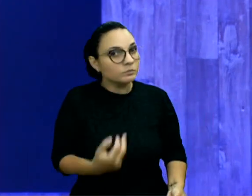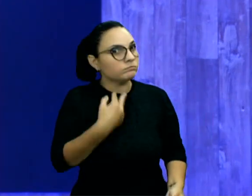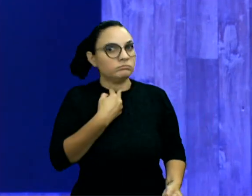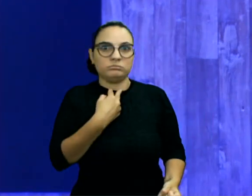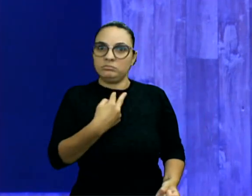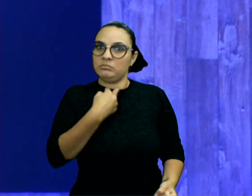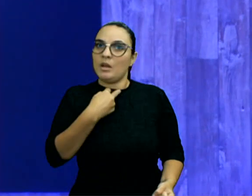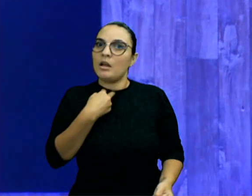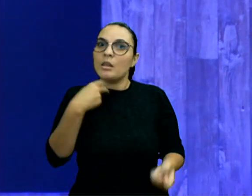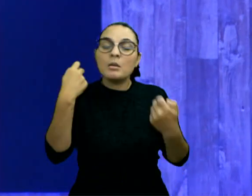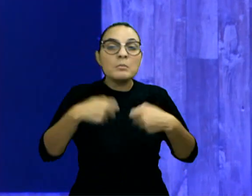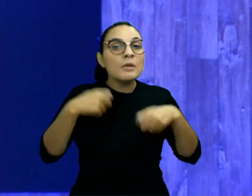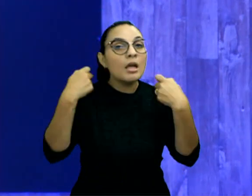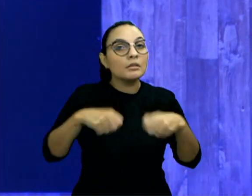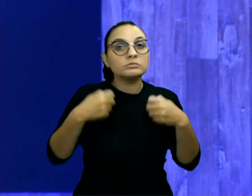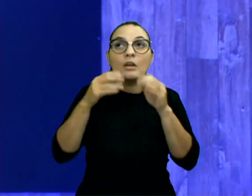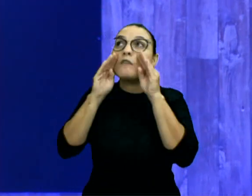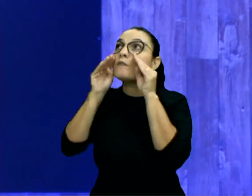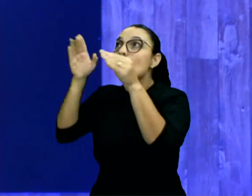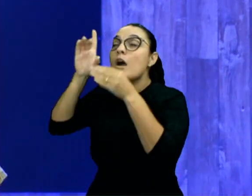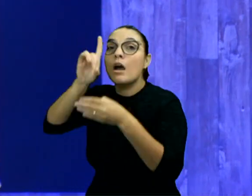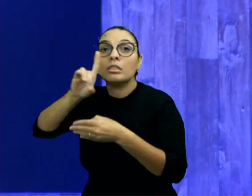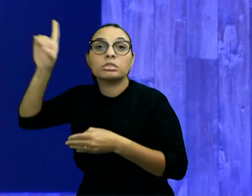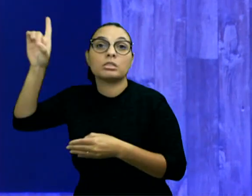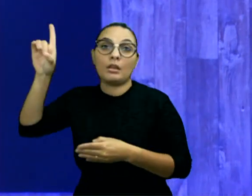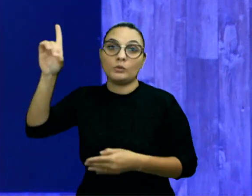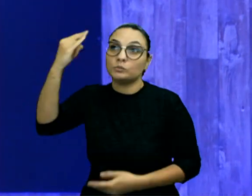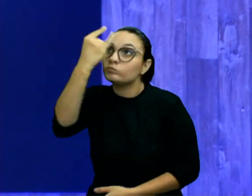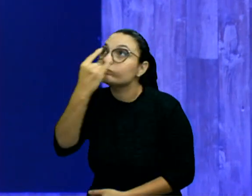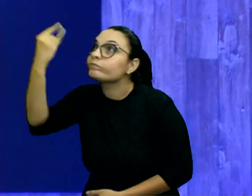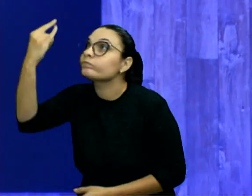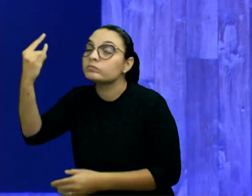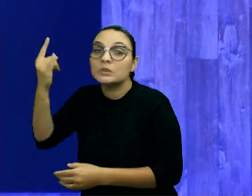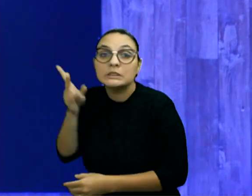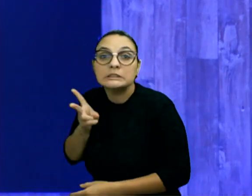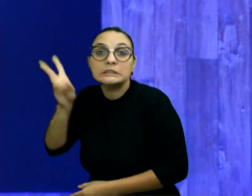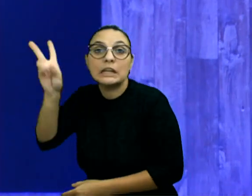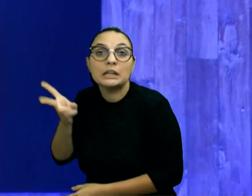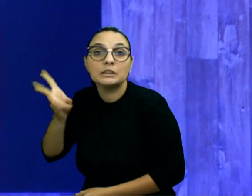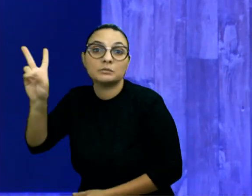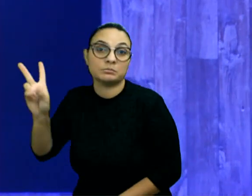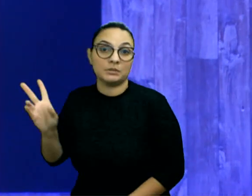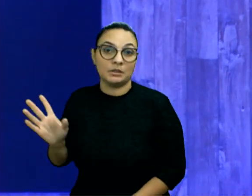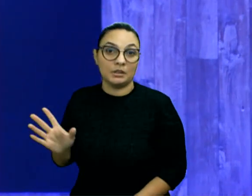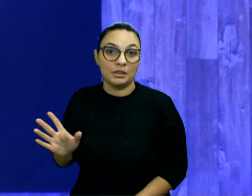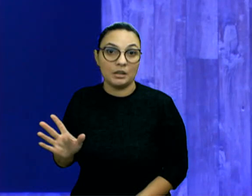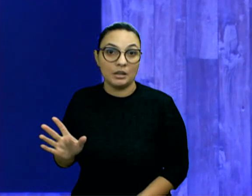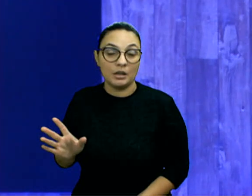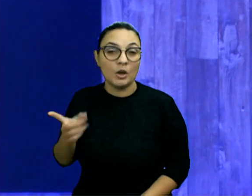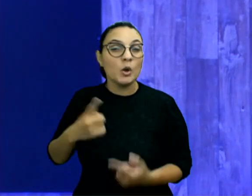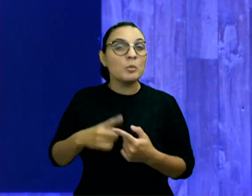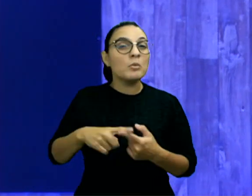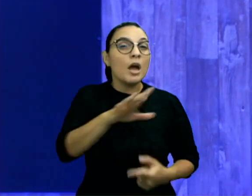Não negocie. Aqueles homens pegaram e falaram, é só 30 dias.